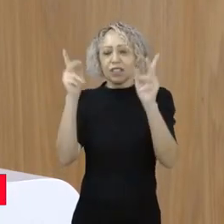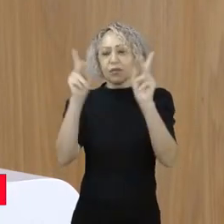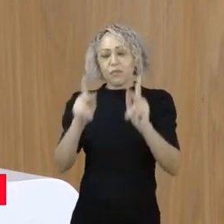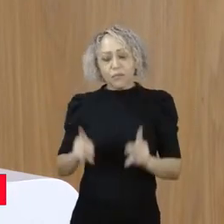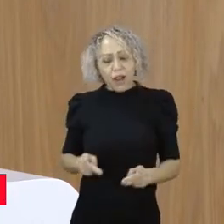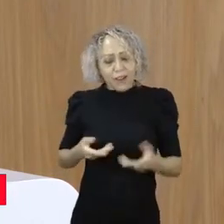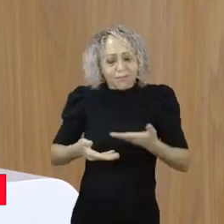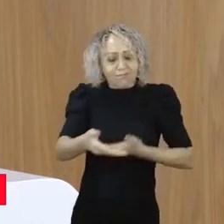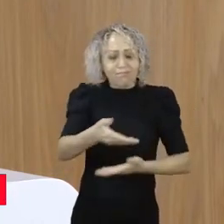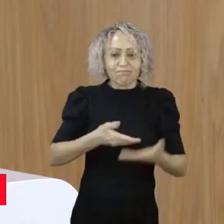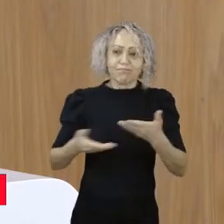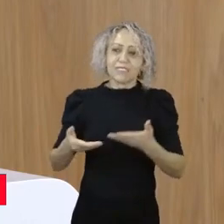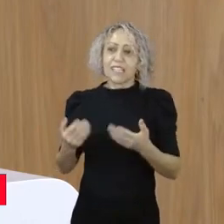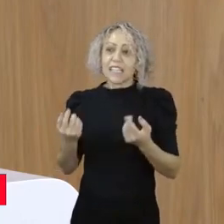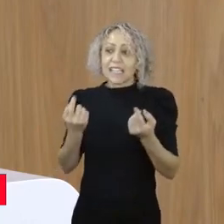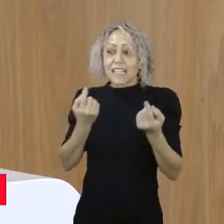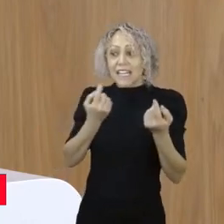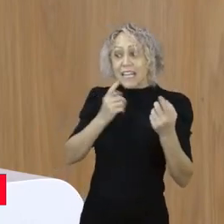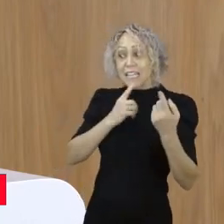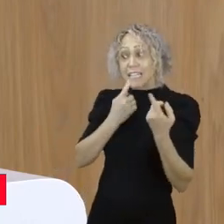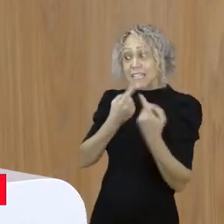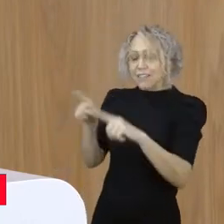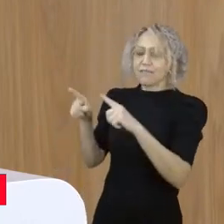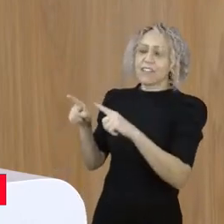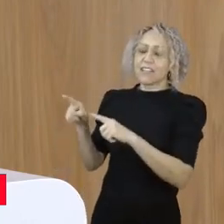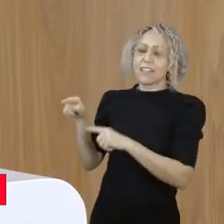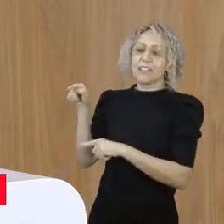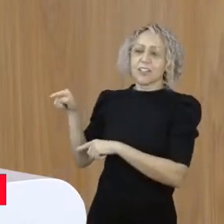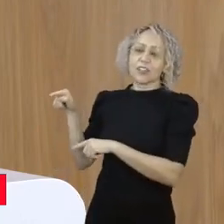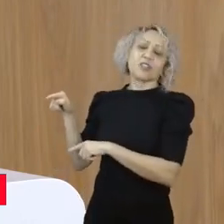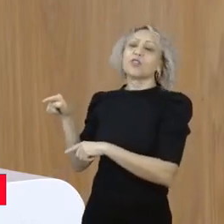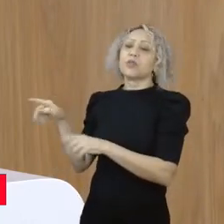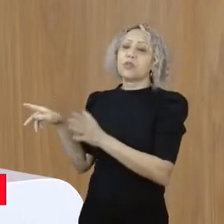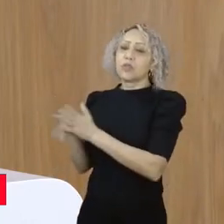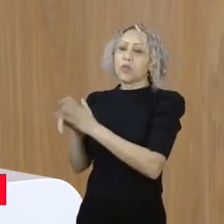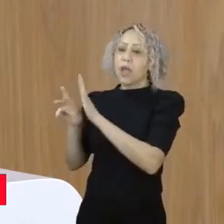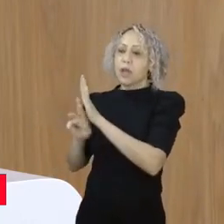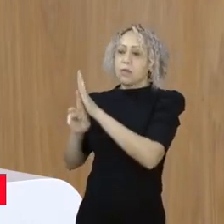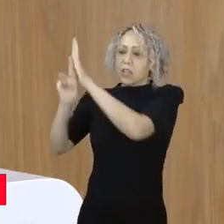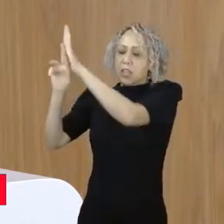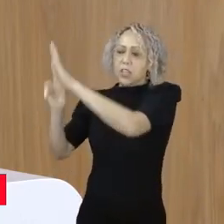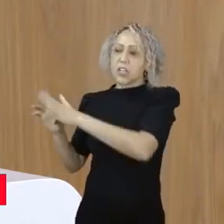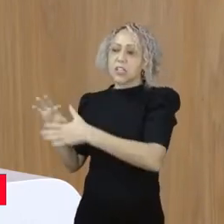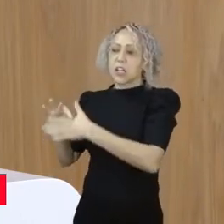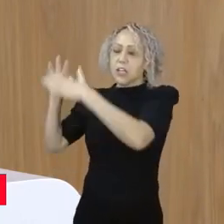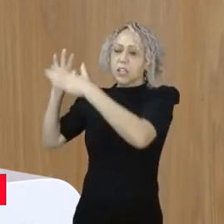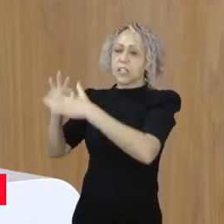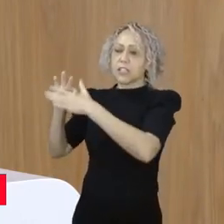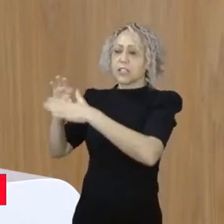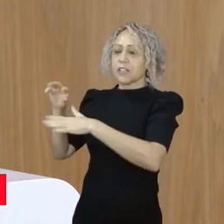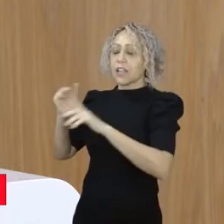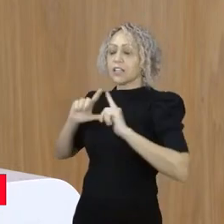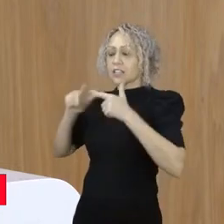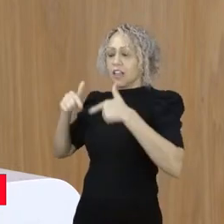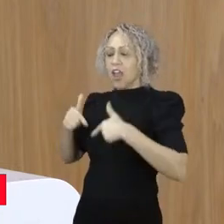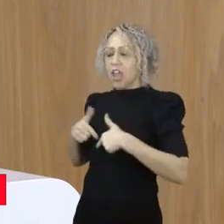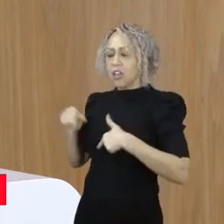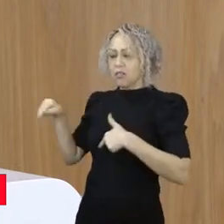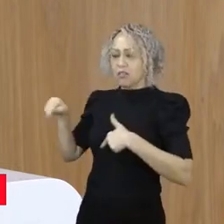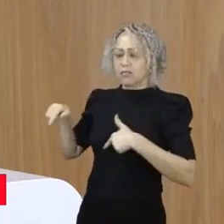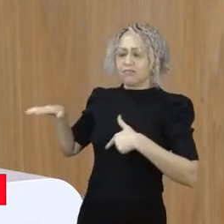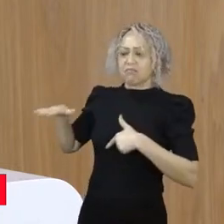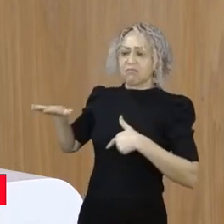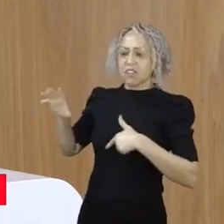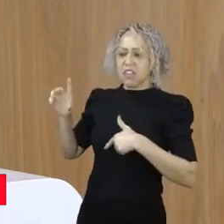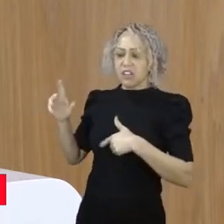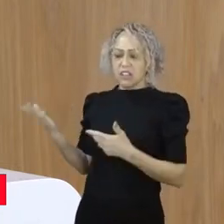de Israel, né? Que tenta fazer política aí por meio das redes sociais sem usar, né, os recursos diplomáticos e o